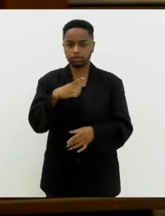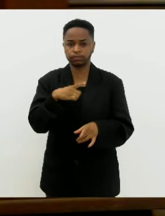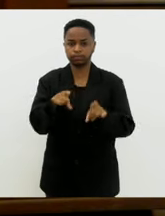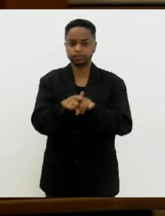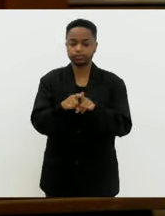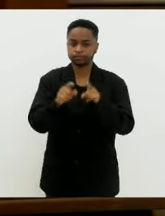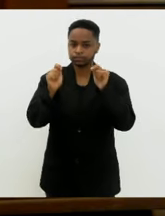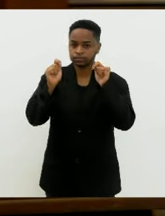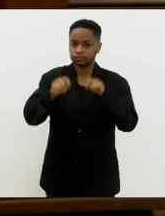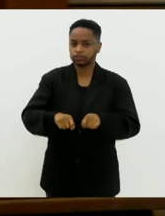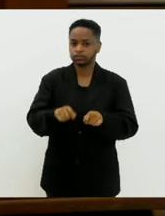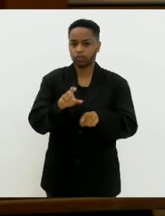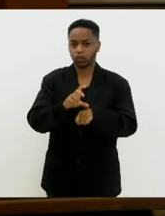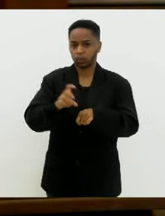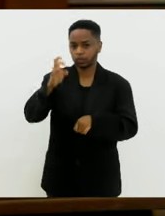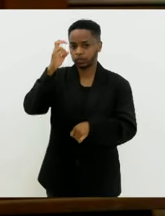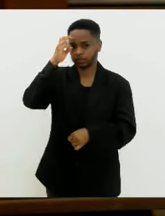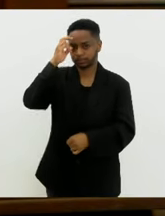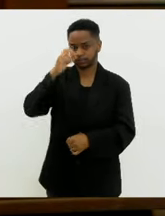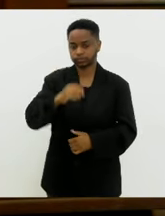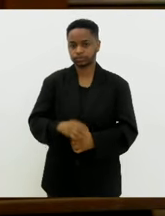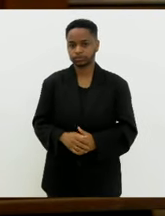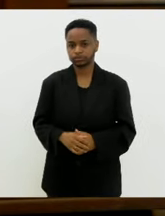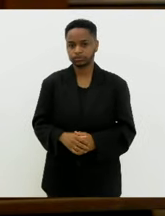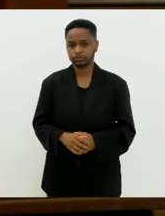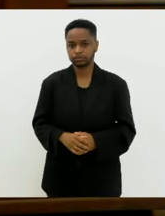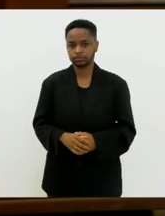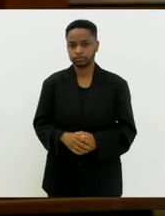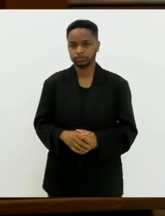potencial cultural, né, e também